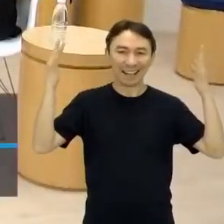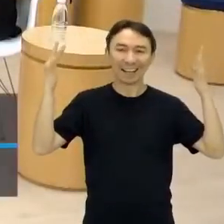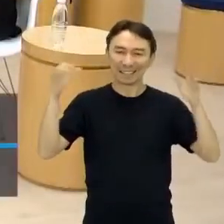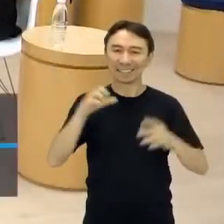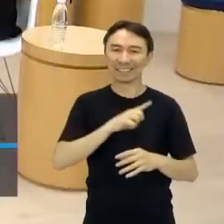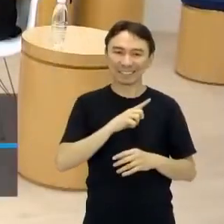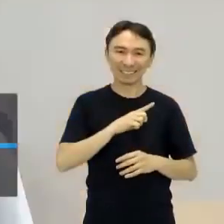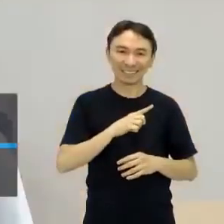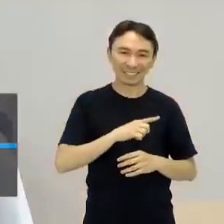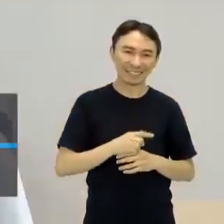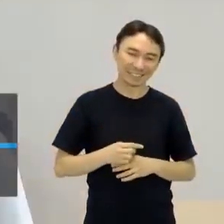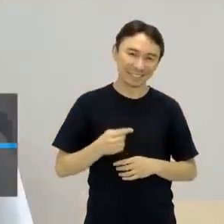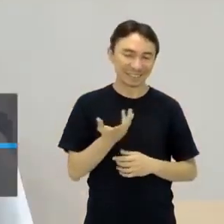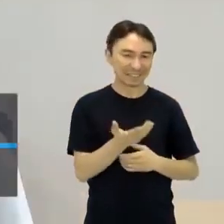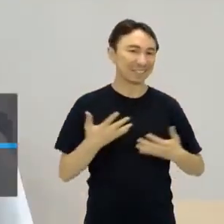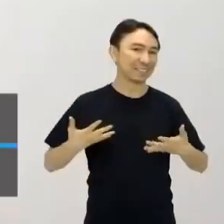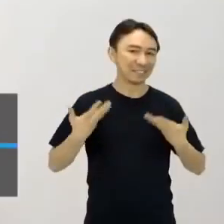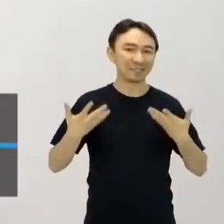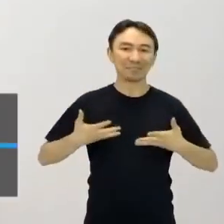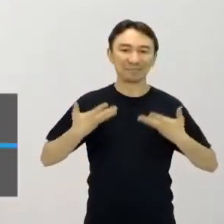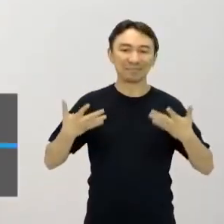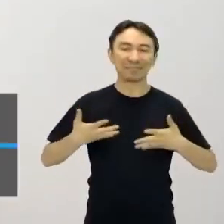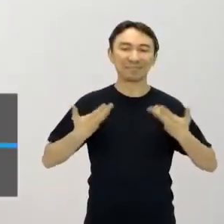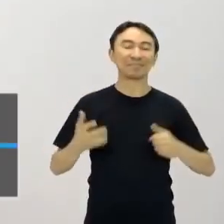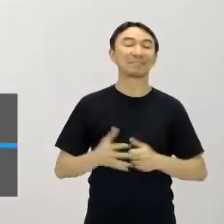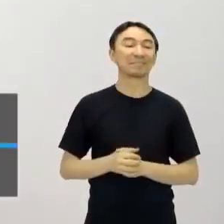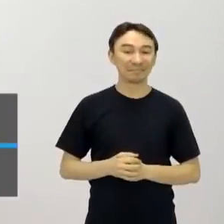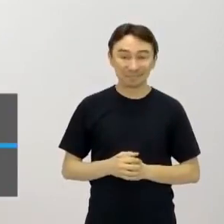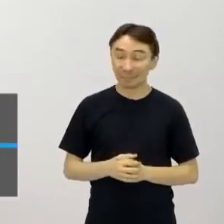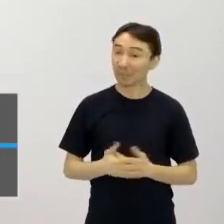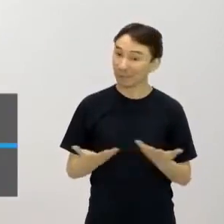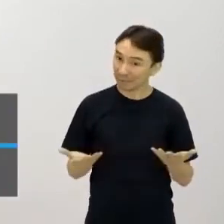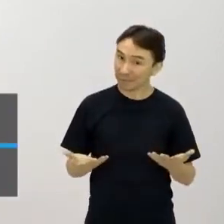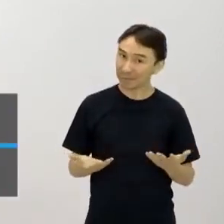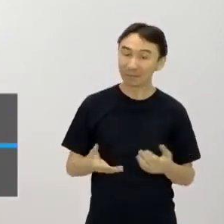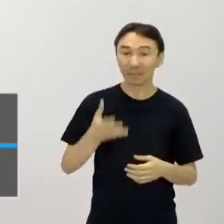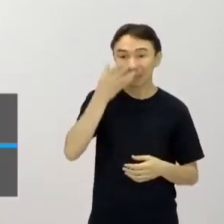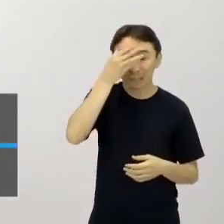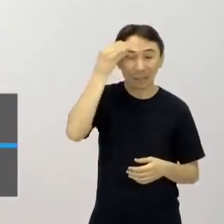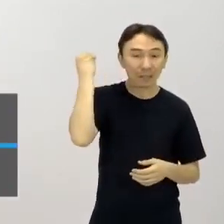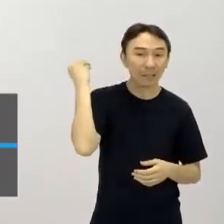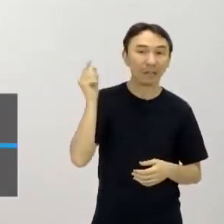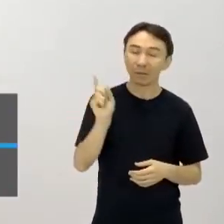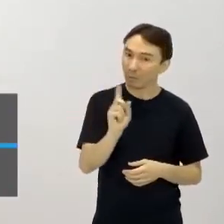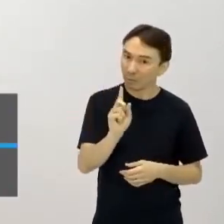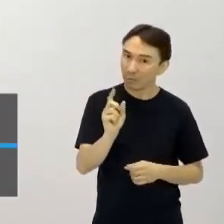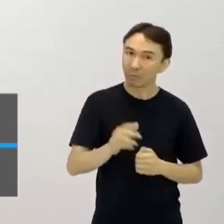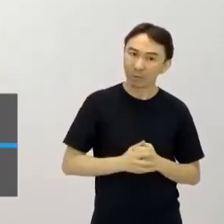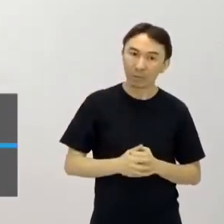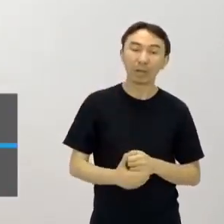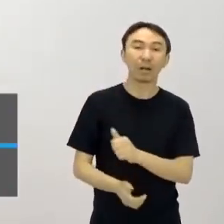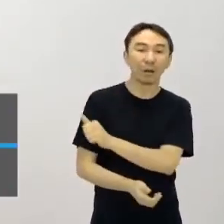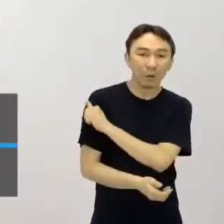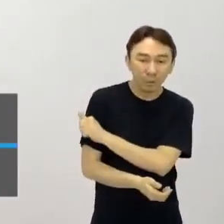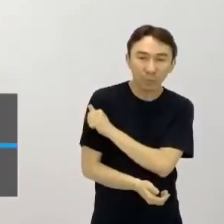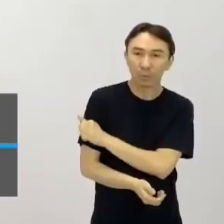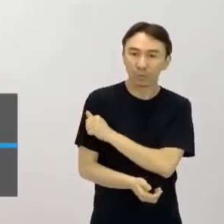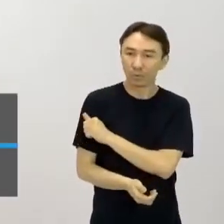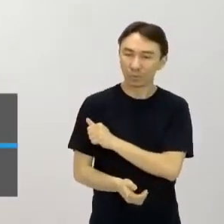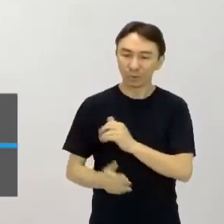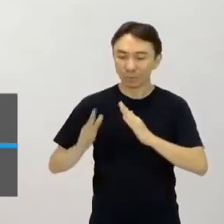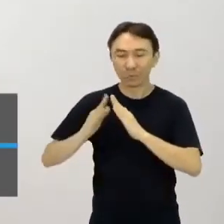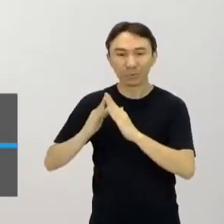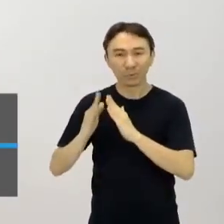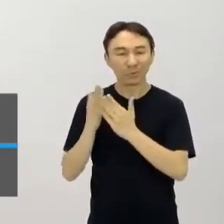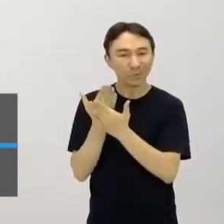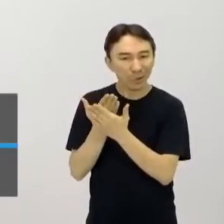acompanhando. Aqui o pessoal tá super animado, hein? Legal, isso aí. Ó, e não esquece, né? Manda o nome do aluno, o nome da escola e a cidade de onde está falando, tá?